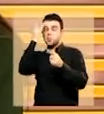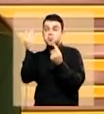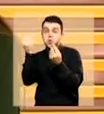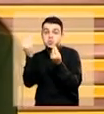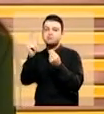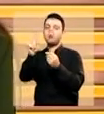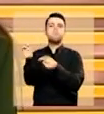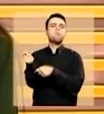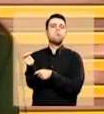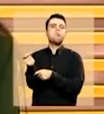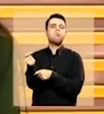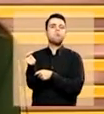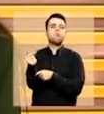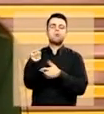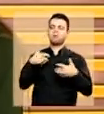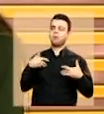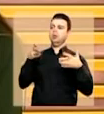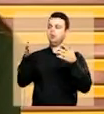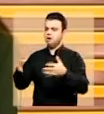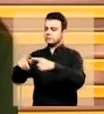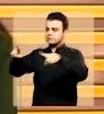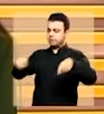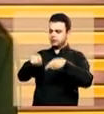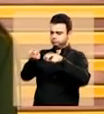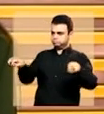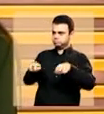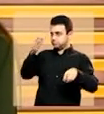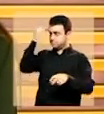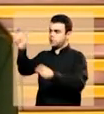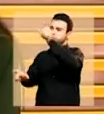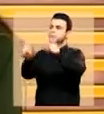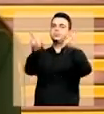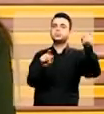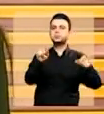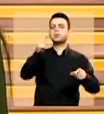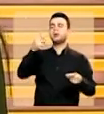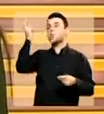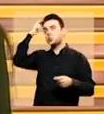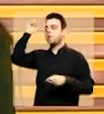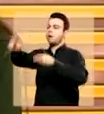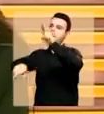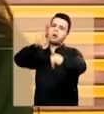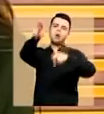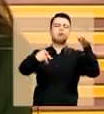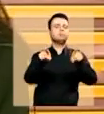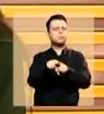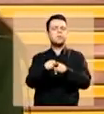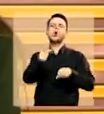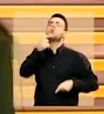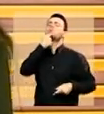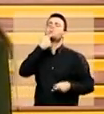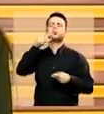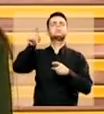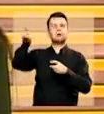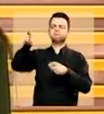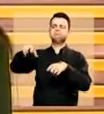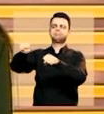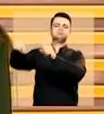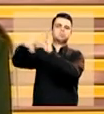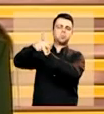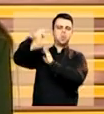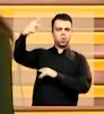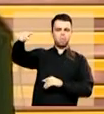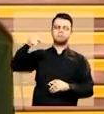mais multicultural. E por ter uma colonização britânica, né, riquíssima na parte de artes, belíssima, né,